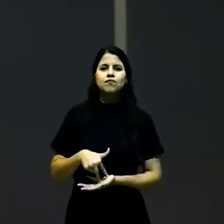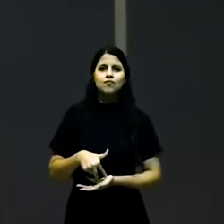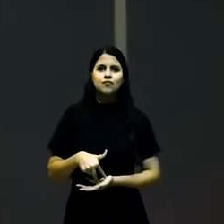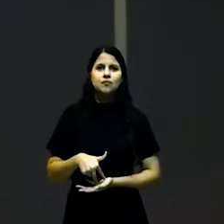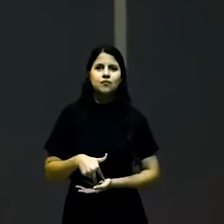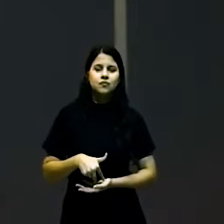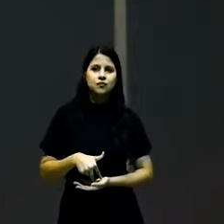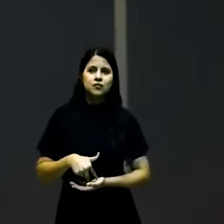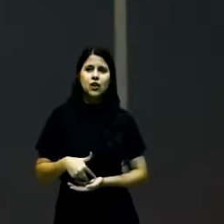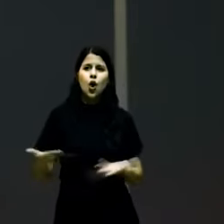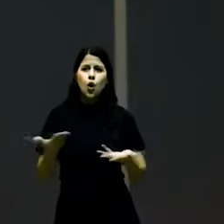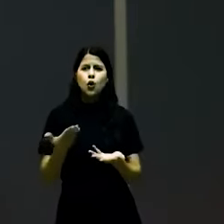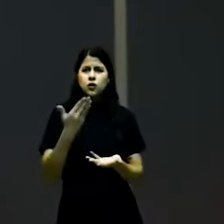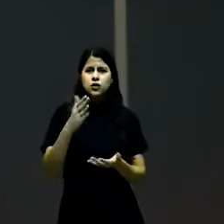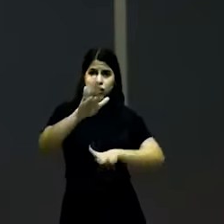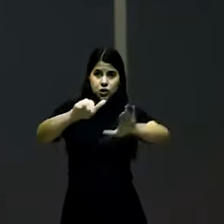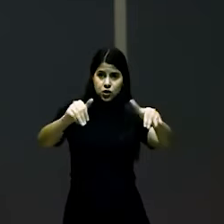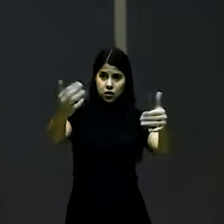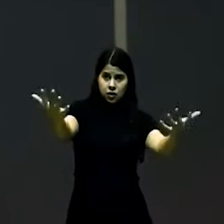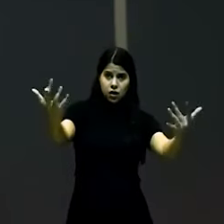Eu abro o altar para você nessa noite.